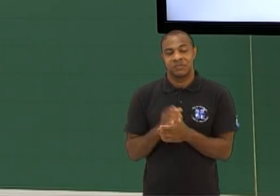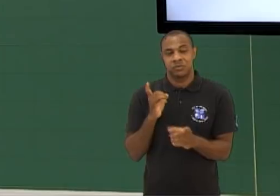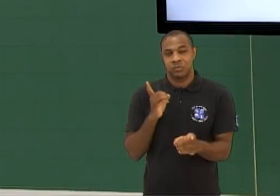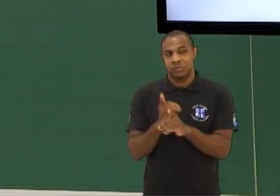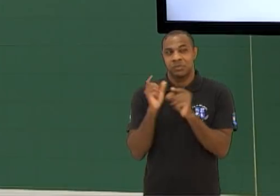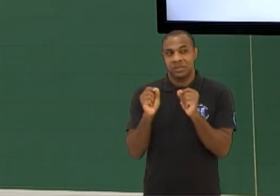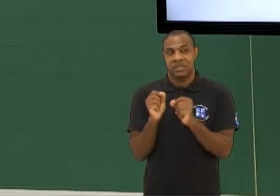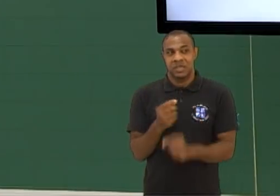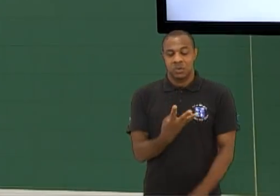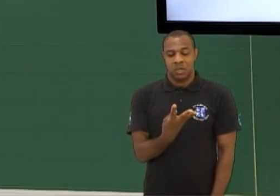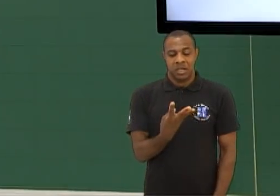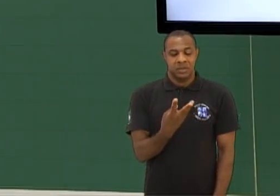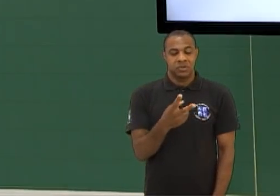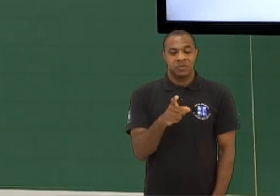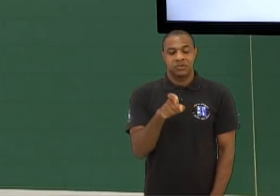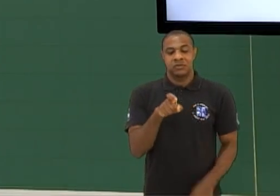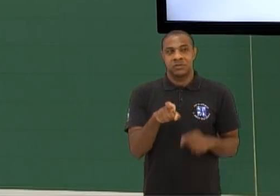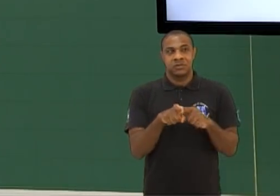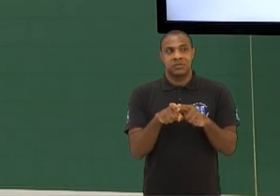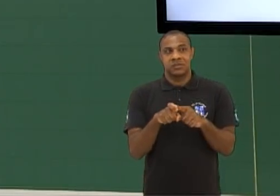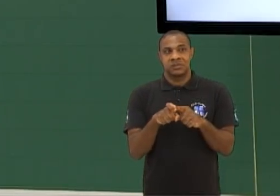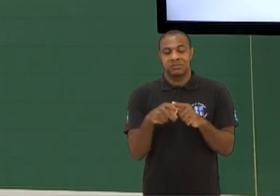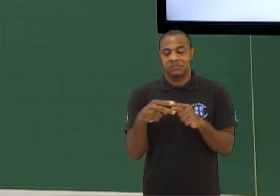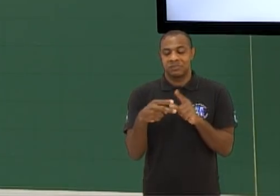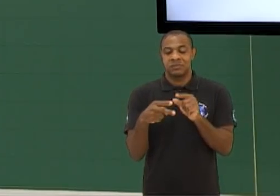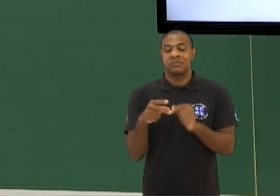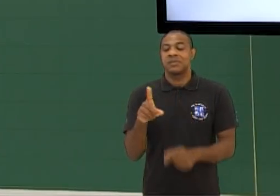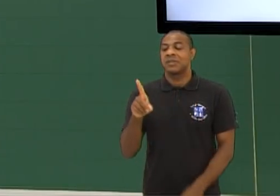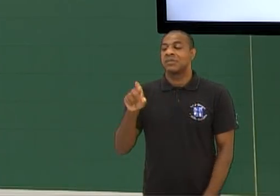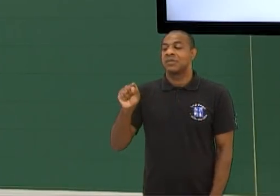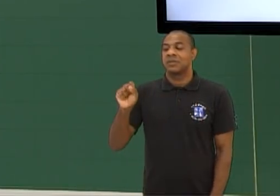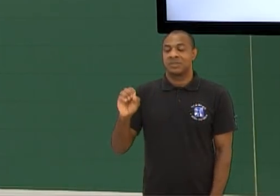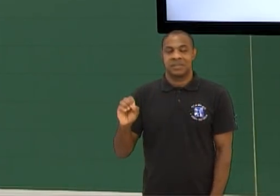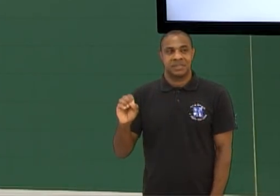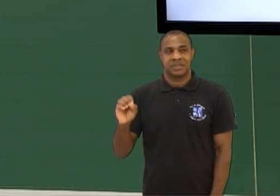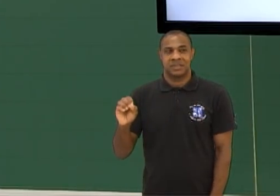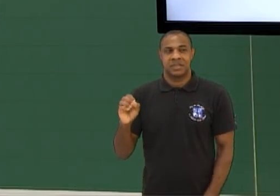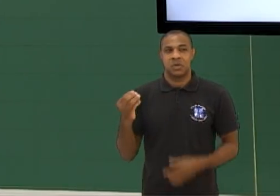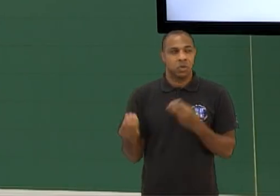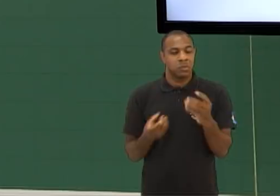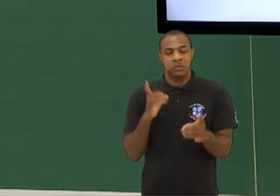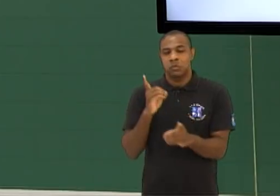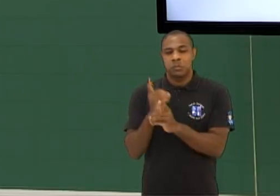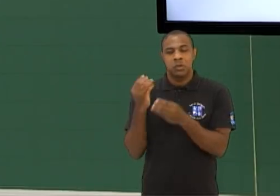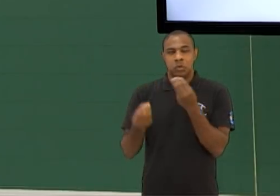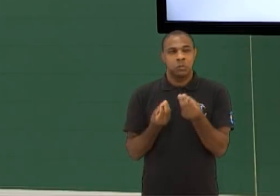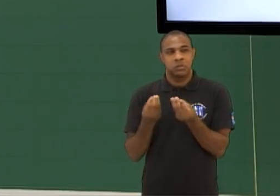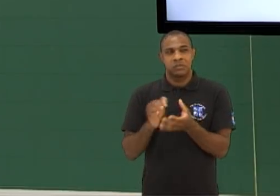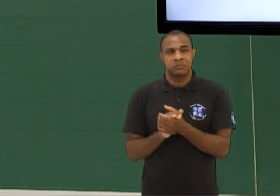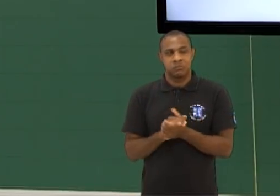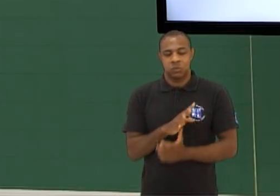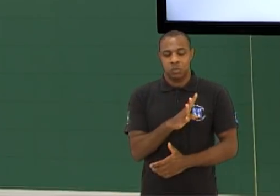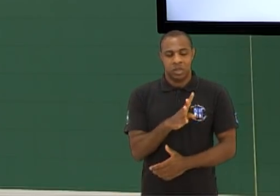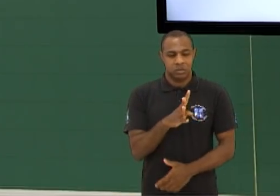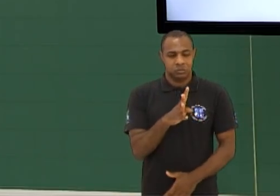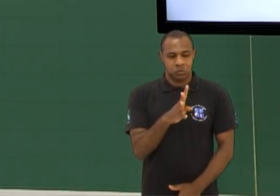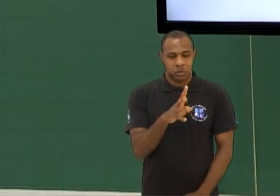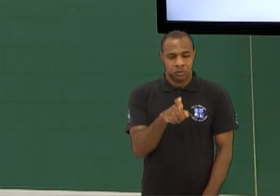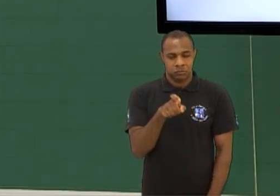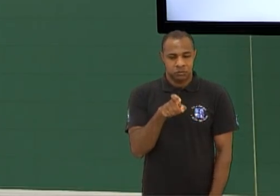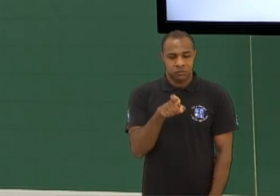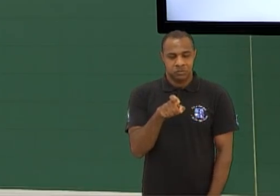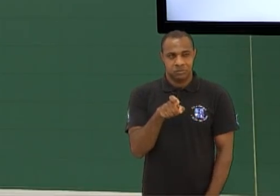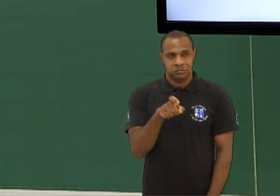que 4 vezes esse número dá 180. Então, como é que eu vou fazer para descobrir o número? Se é 4 vezes x, para